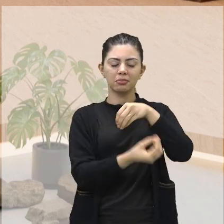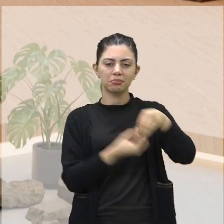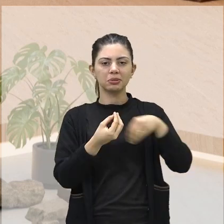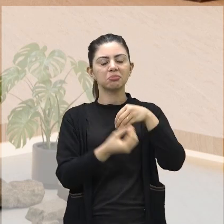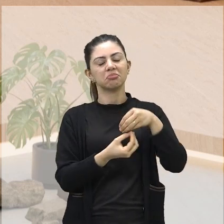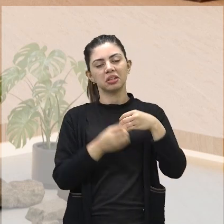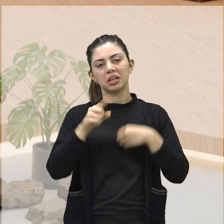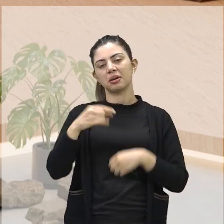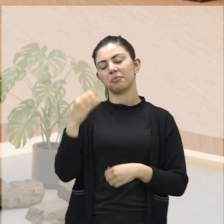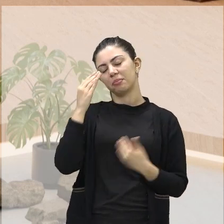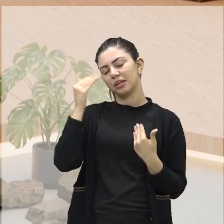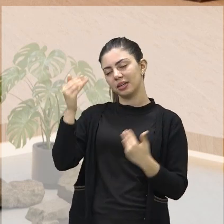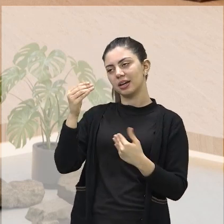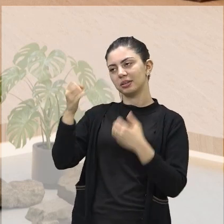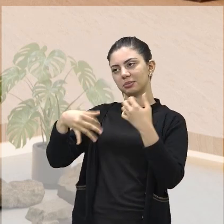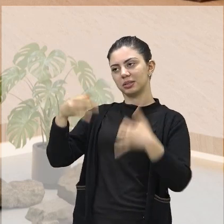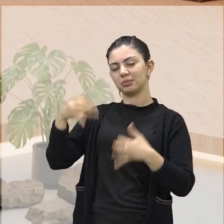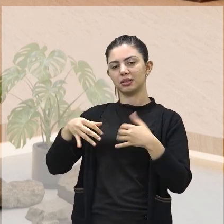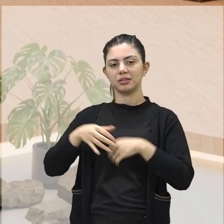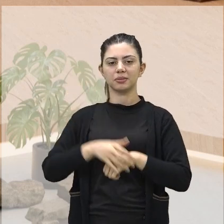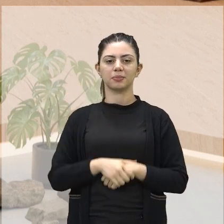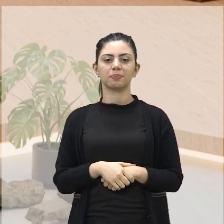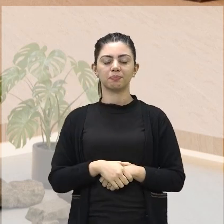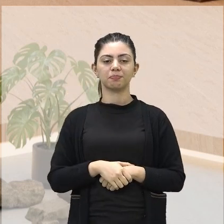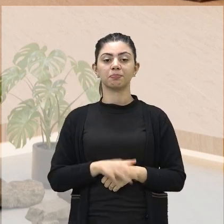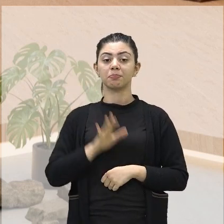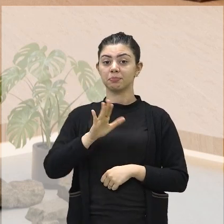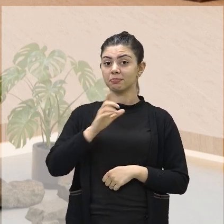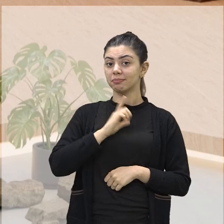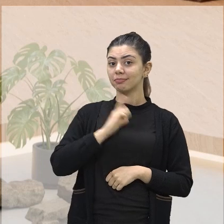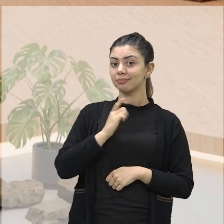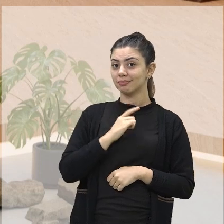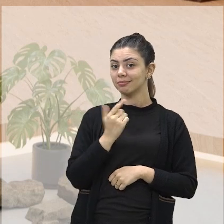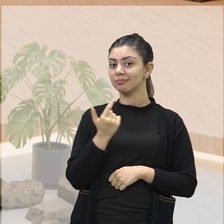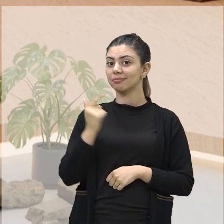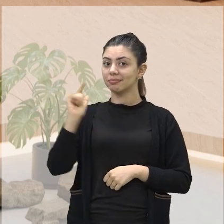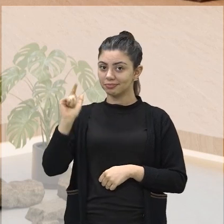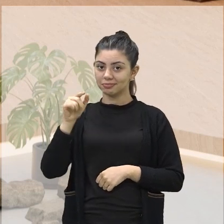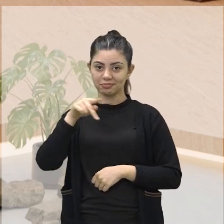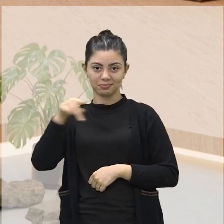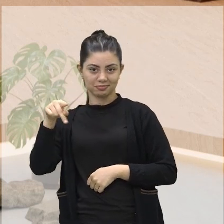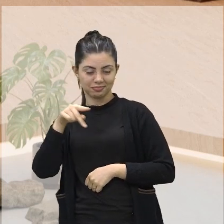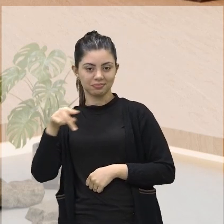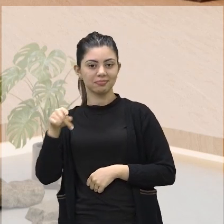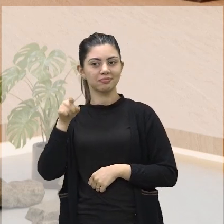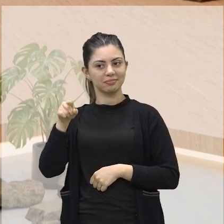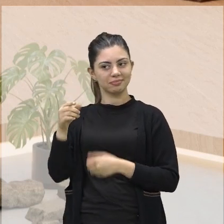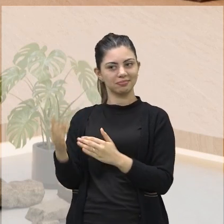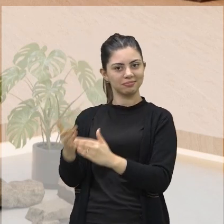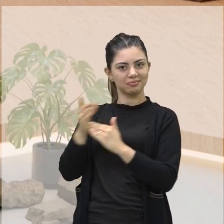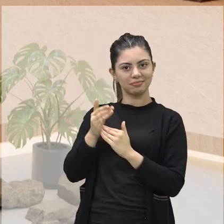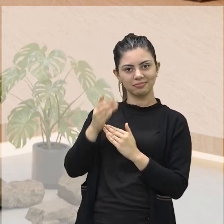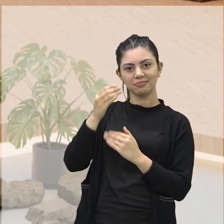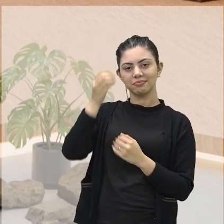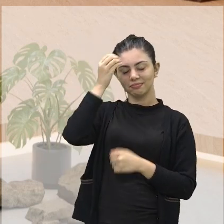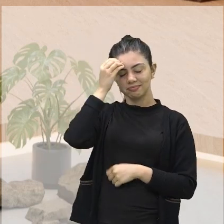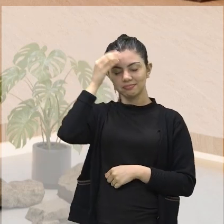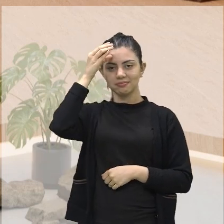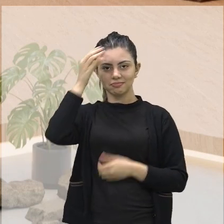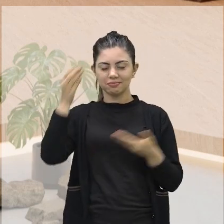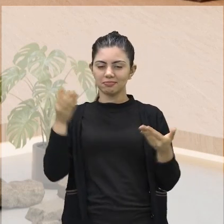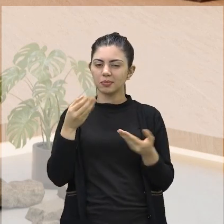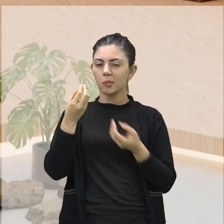Obrigado pela contribuição, professora Michele Santos. Temos mais um participante aqui, tá bom? Que também vai nos ajudar a entender um pouco